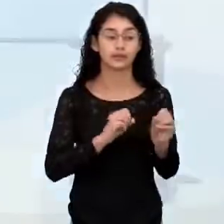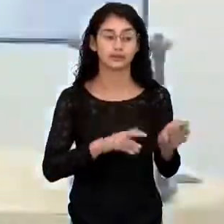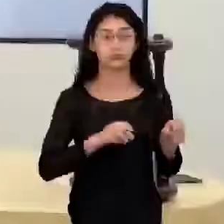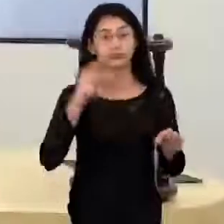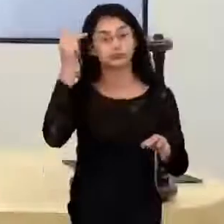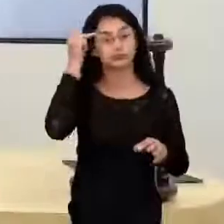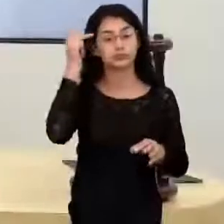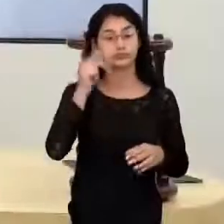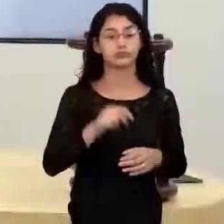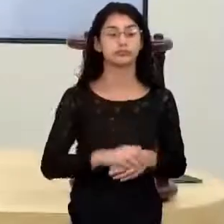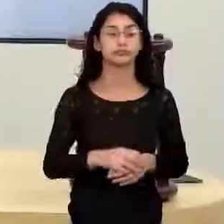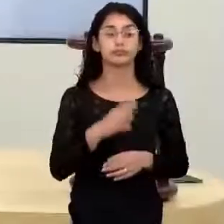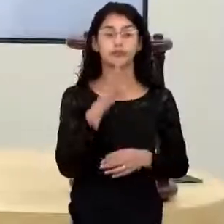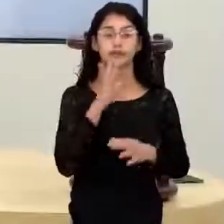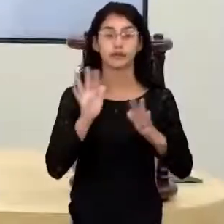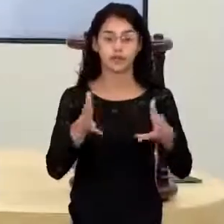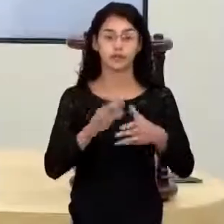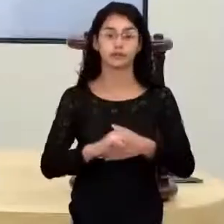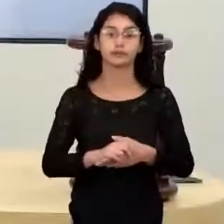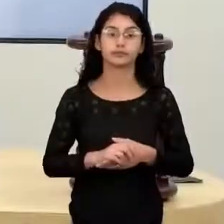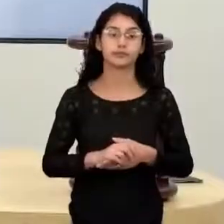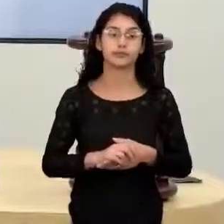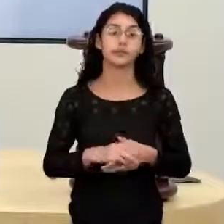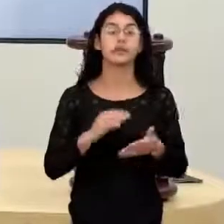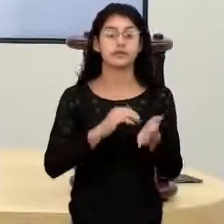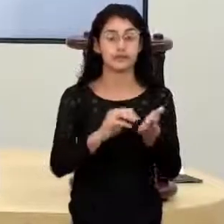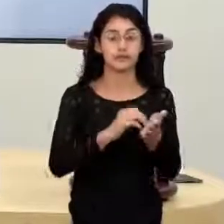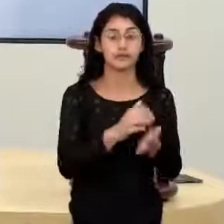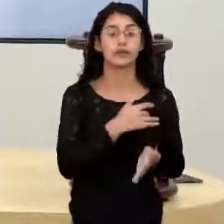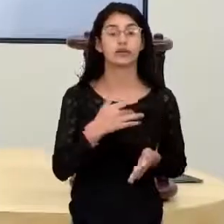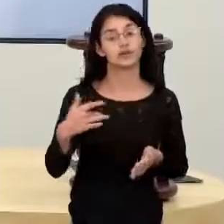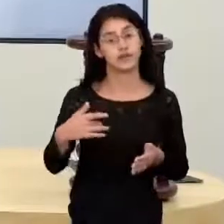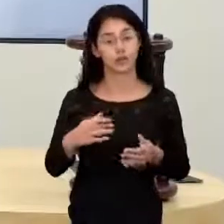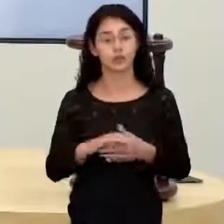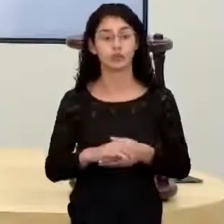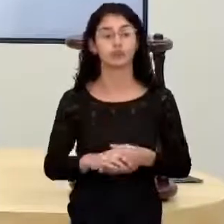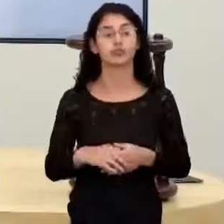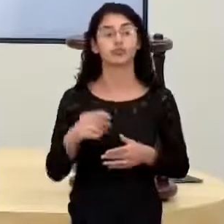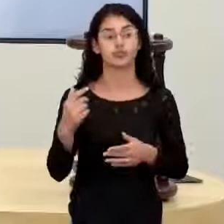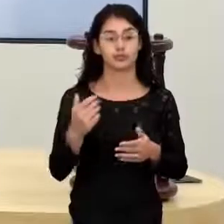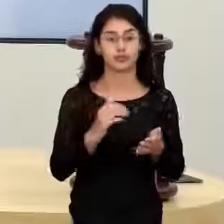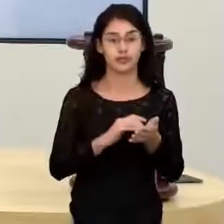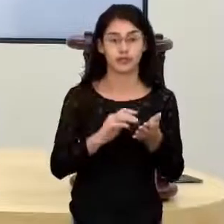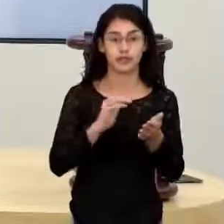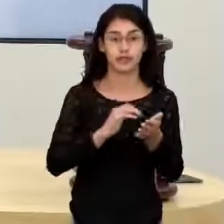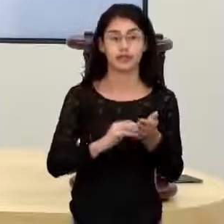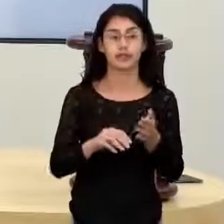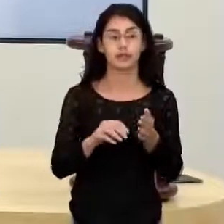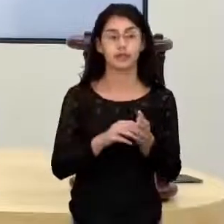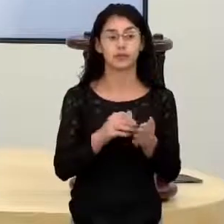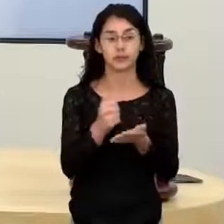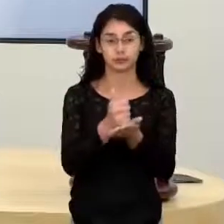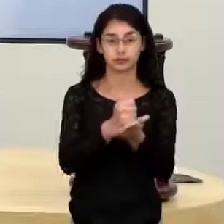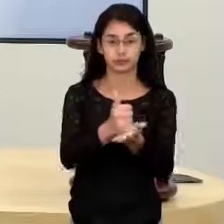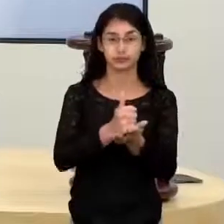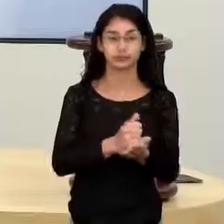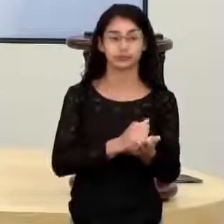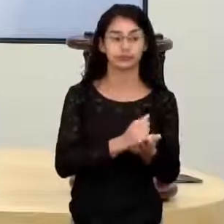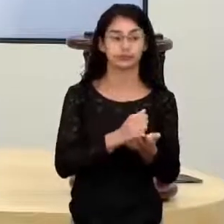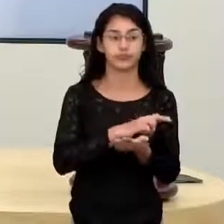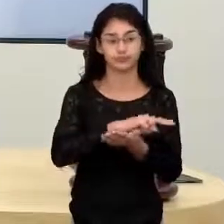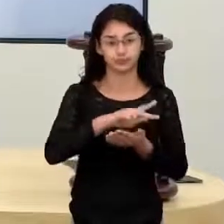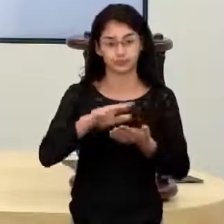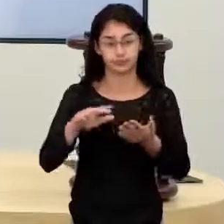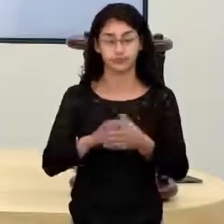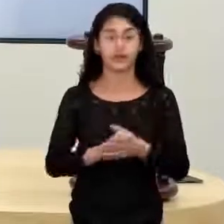vocês conhecem. Nós temos também secretários da saúde, secretários que vão cuidar do transporte, temos vários secretários. E